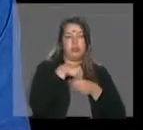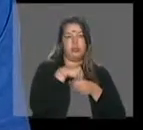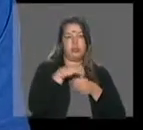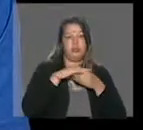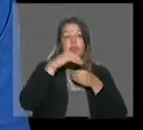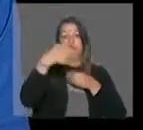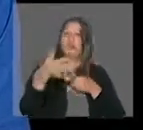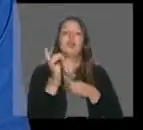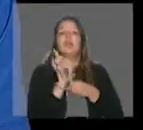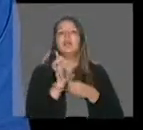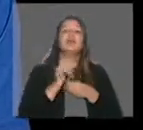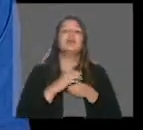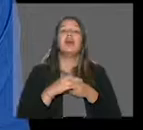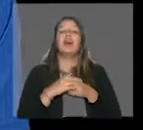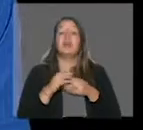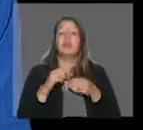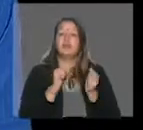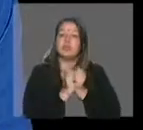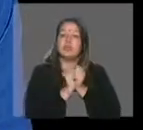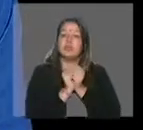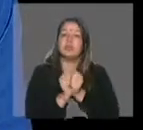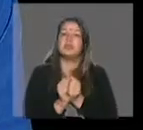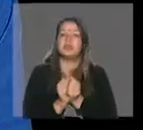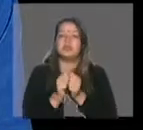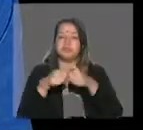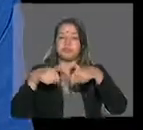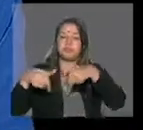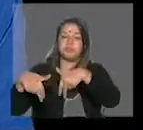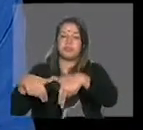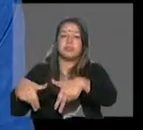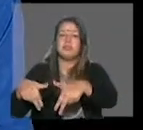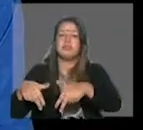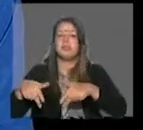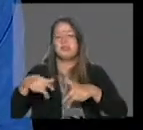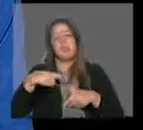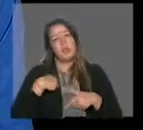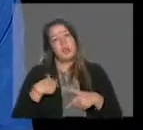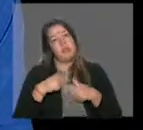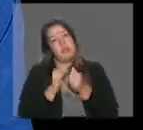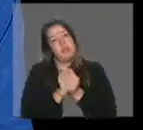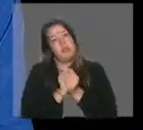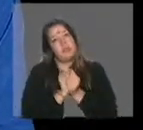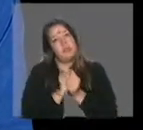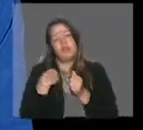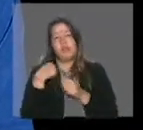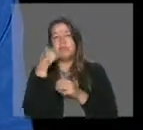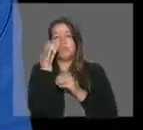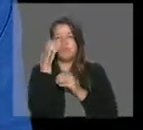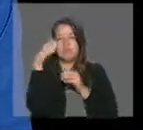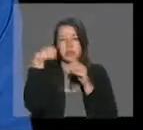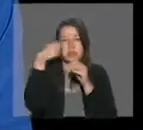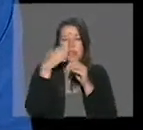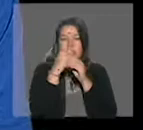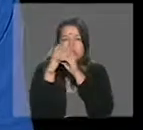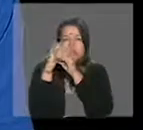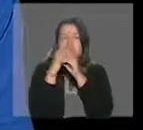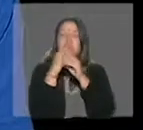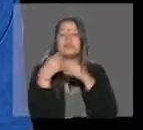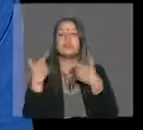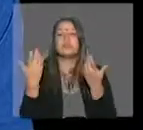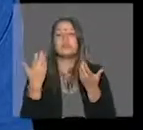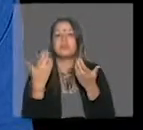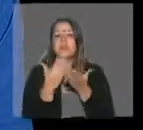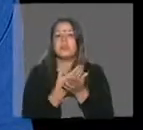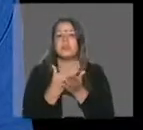dentro. Na hora que saímos junto com ele veio descendo a rua, e como eu estava com ele, que é um cara da área, eu vim filmando.